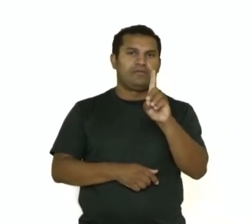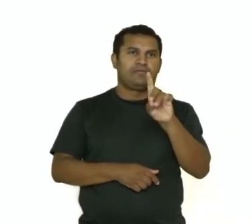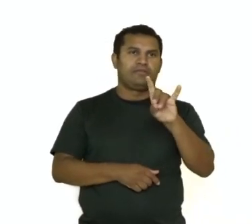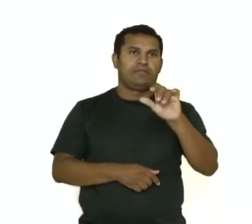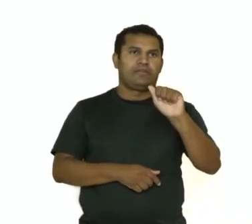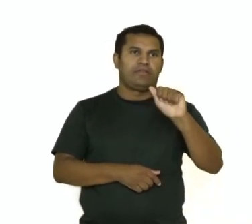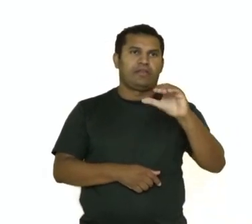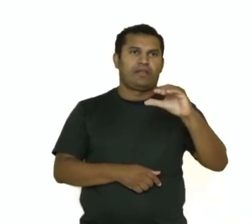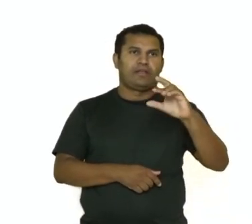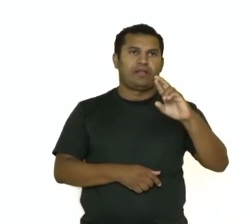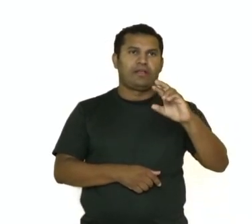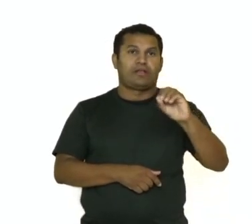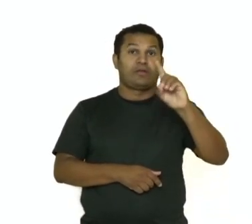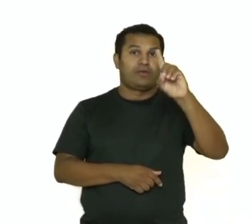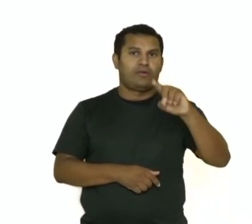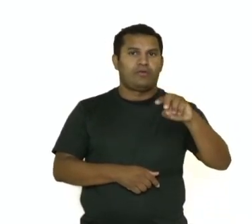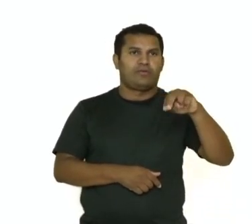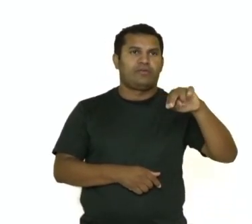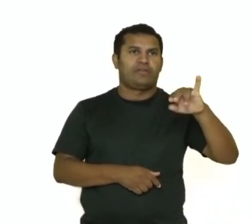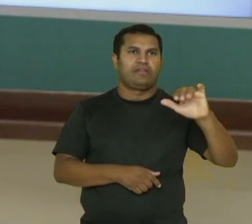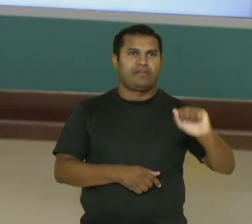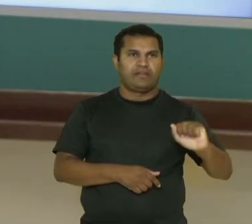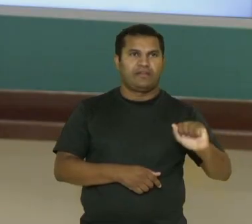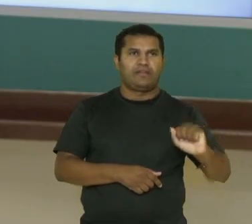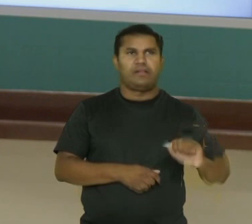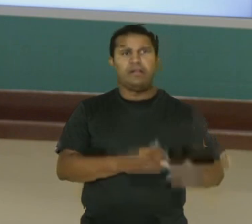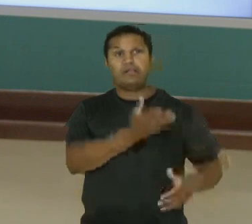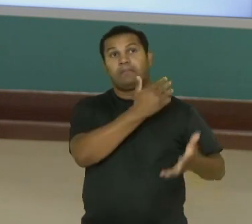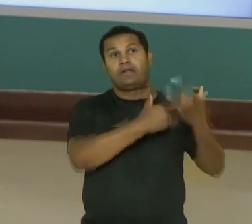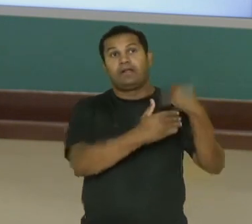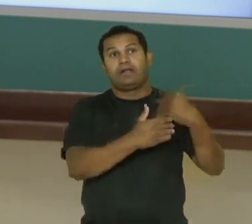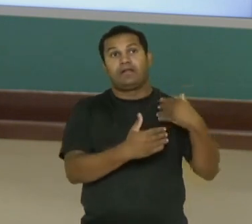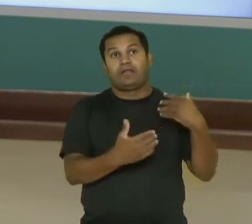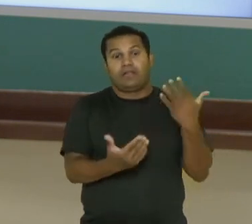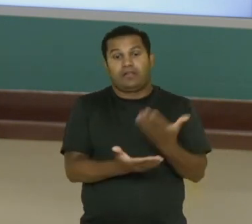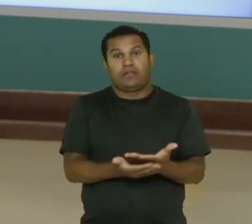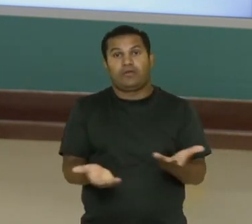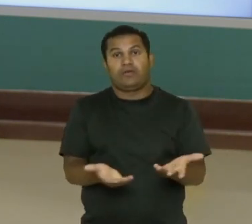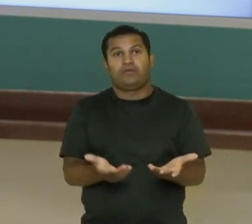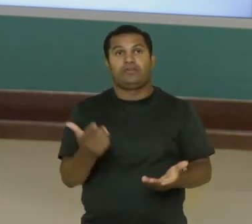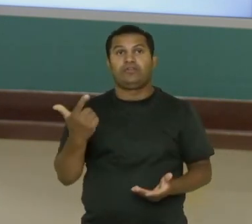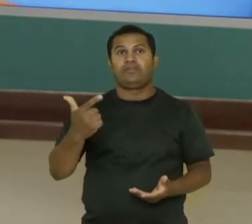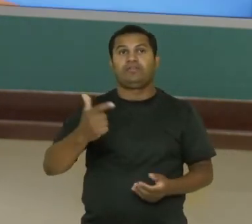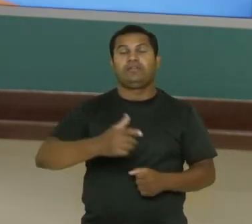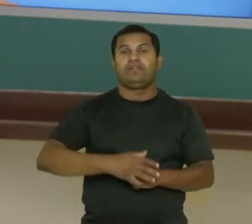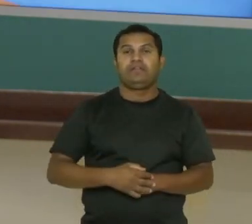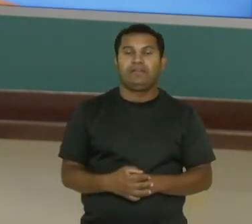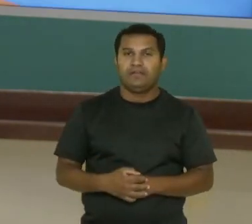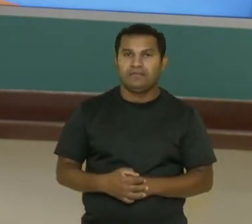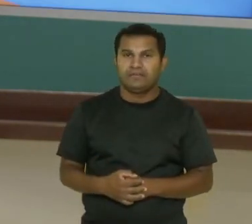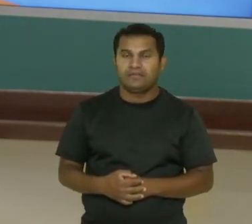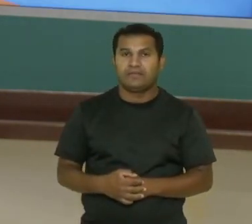elípticos, pegalaemos, são formas que caíram em desuso. Nesse vídeo,